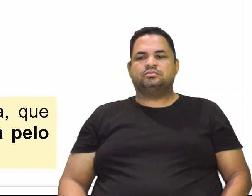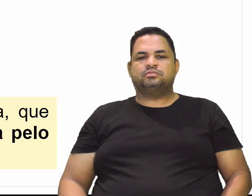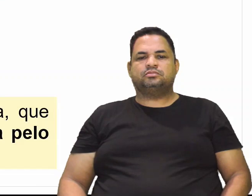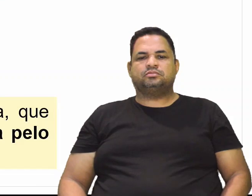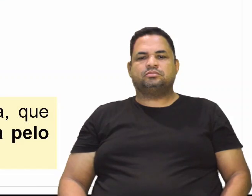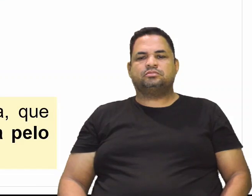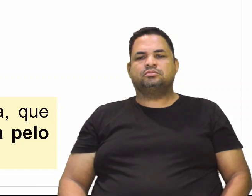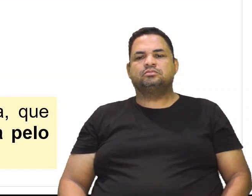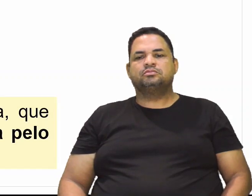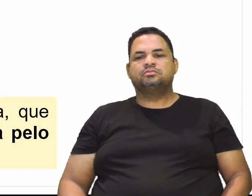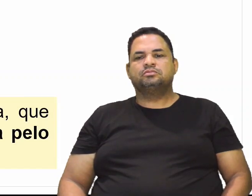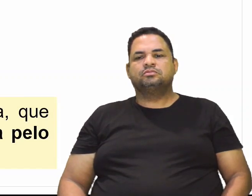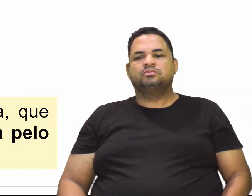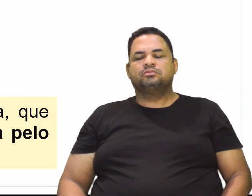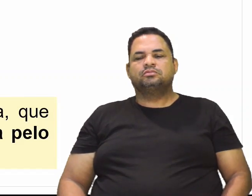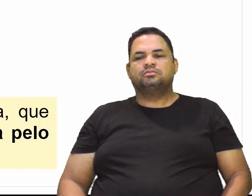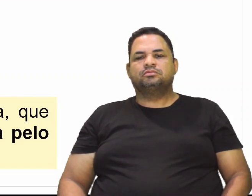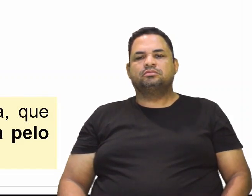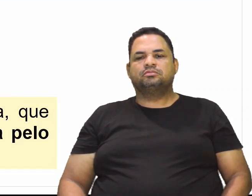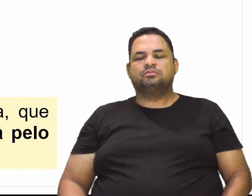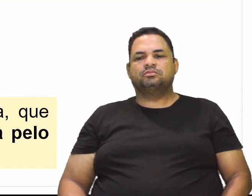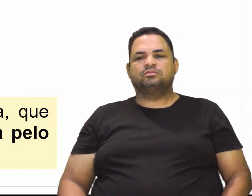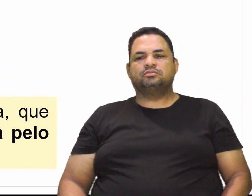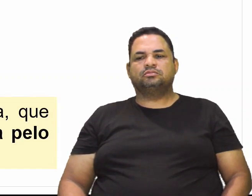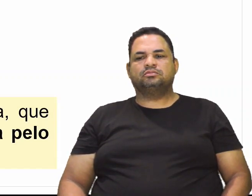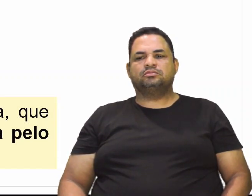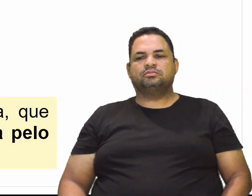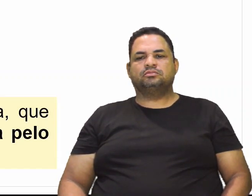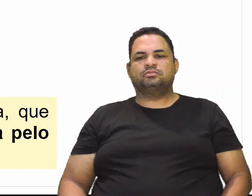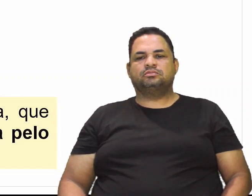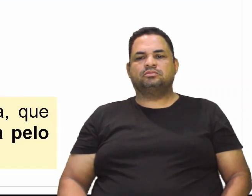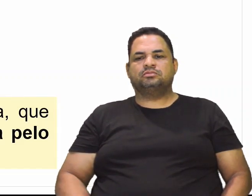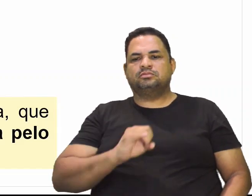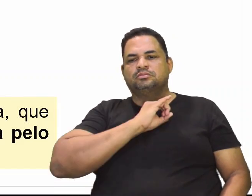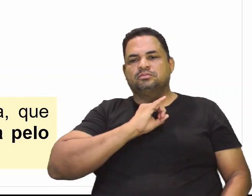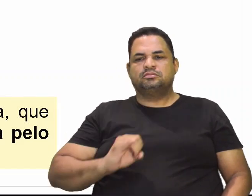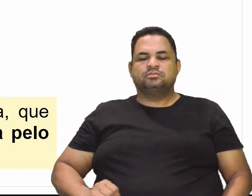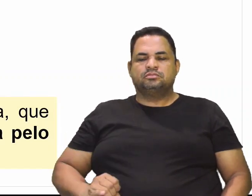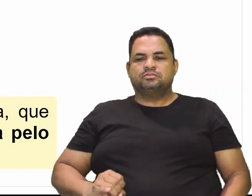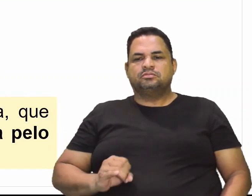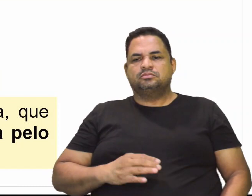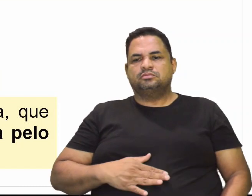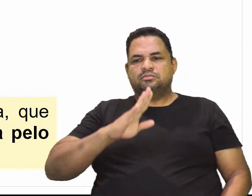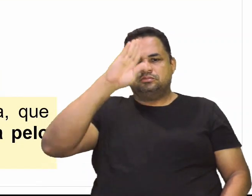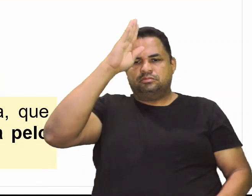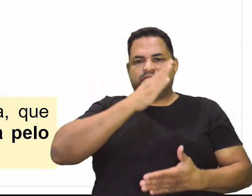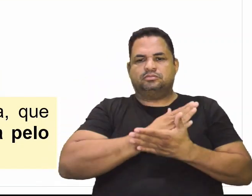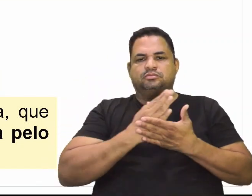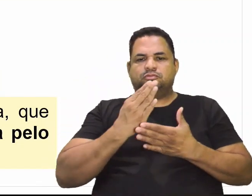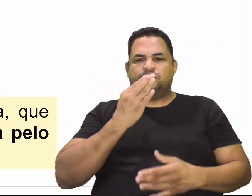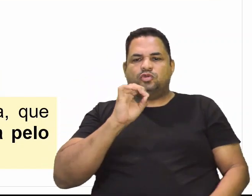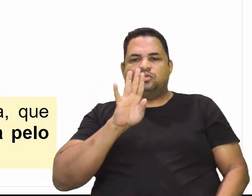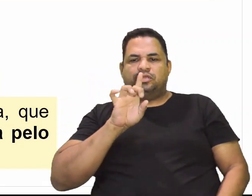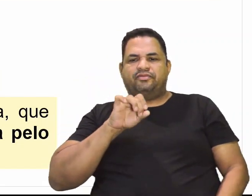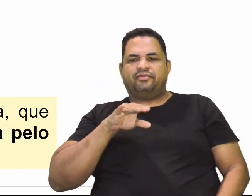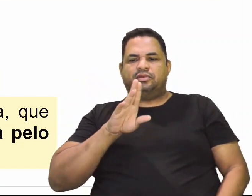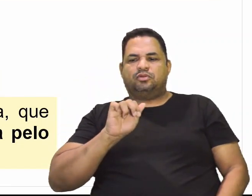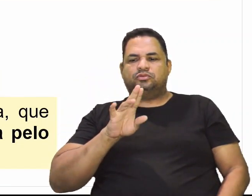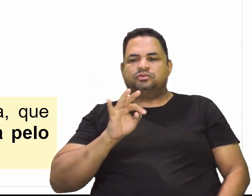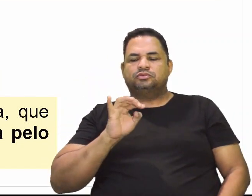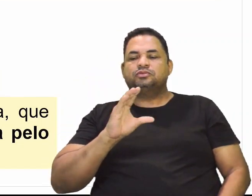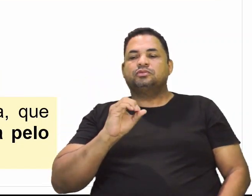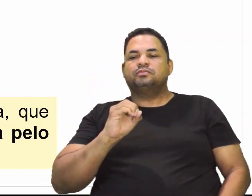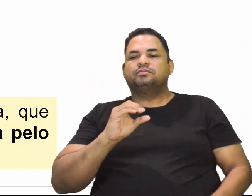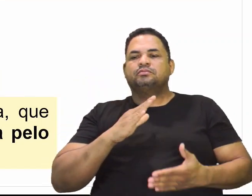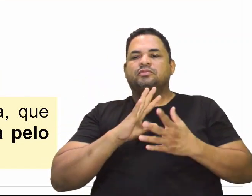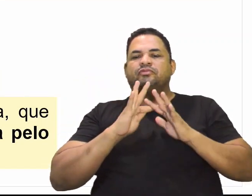alguma coisa. 42. O Império Romano começou com Otaviano Augusto